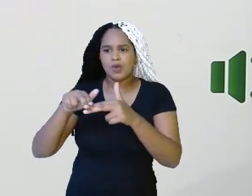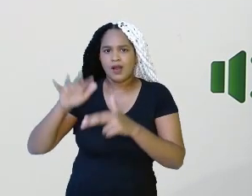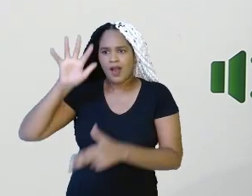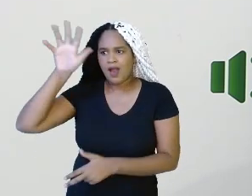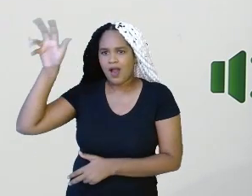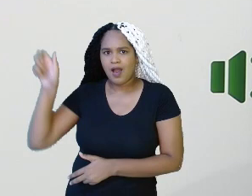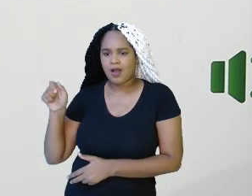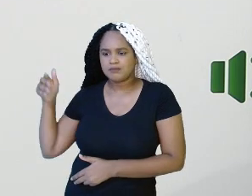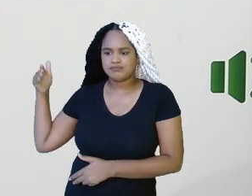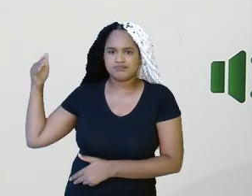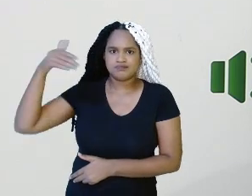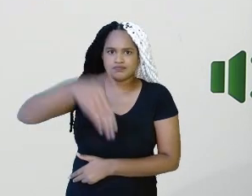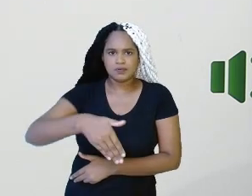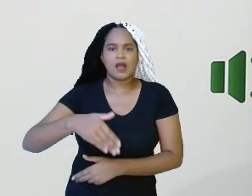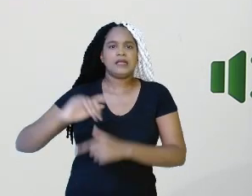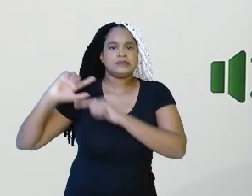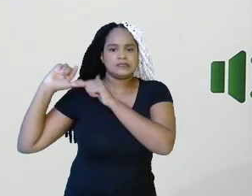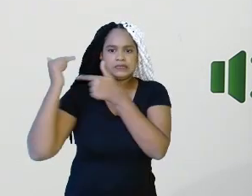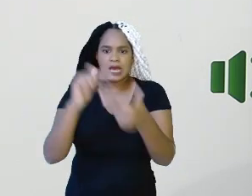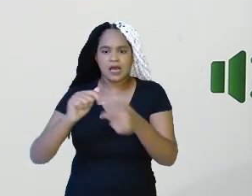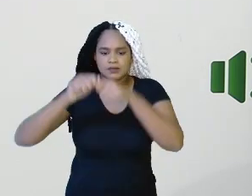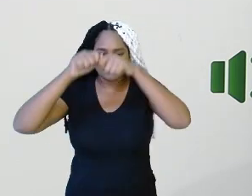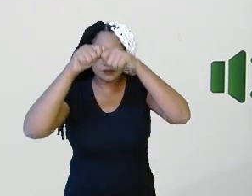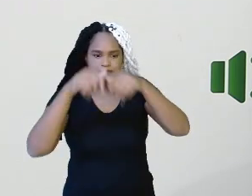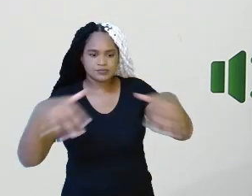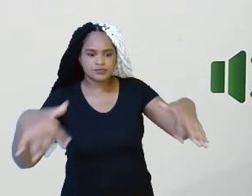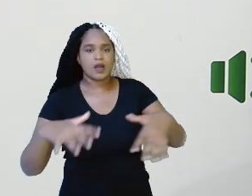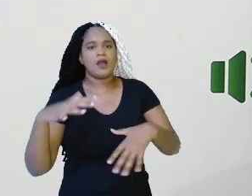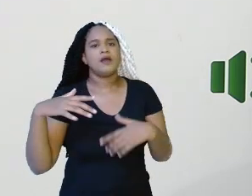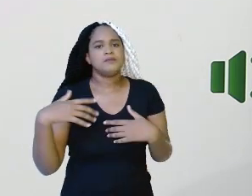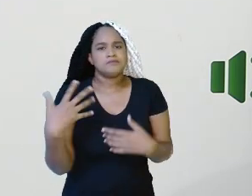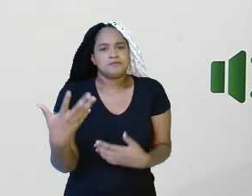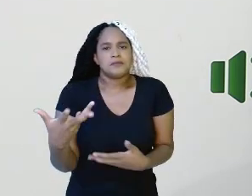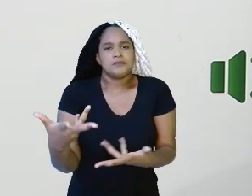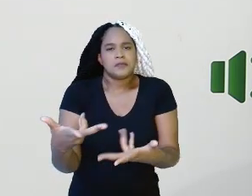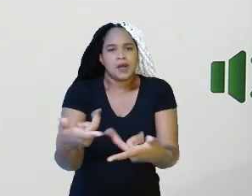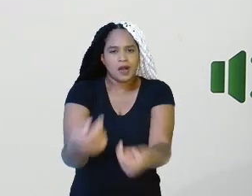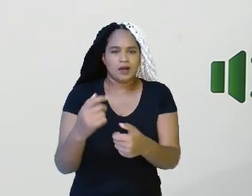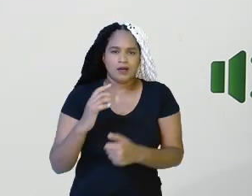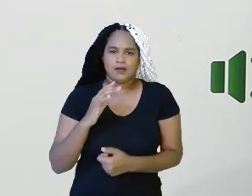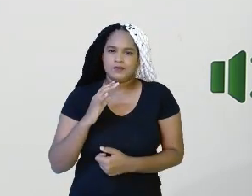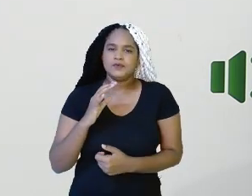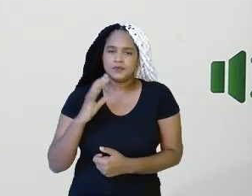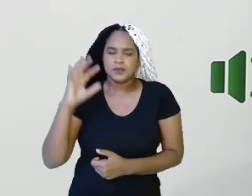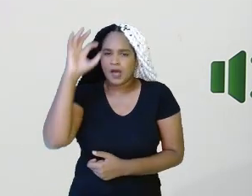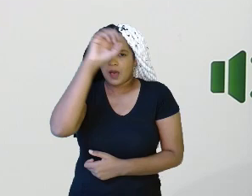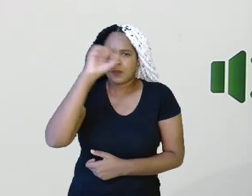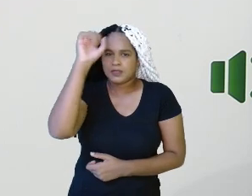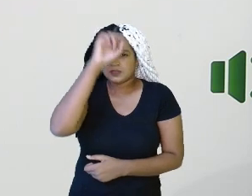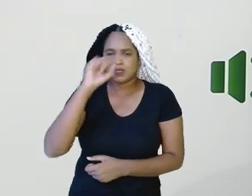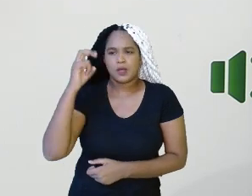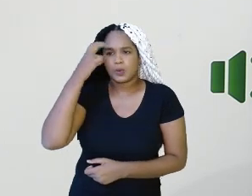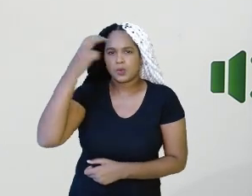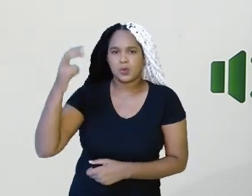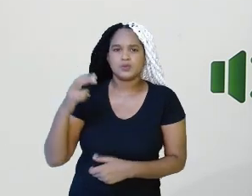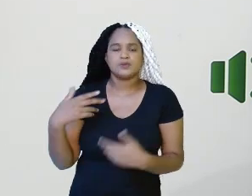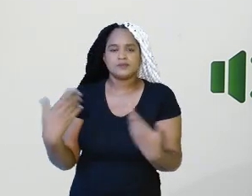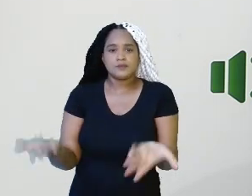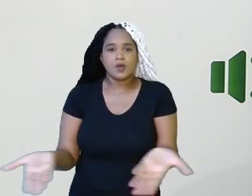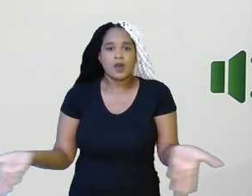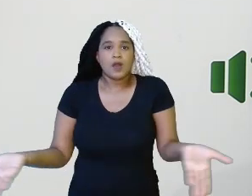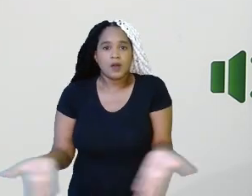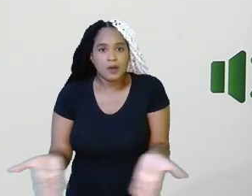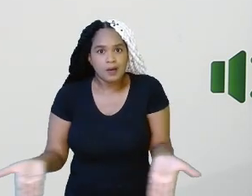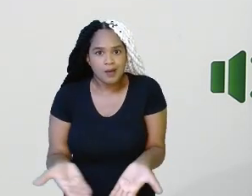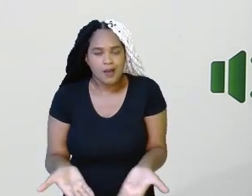tradição. Isso é maravilhoso, esse aprendizado, esse compartilhamento da cultura. E aí a gente segue na